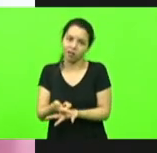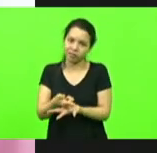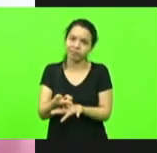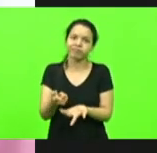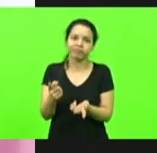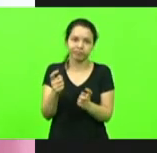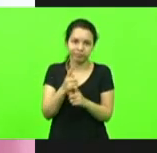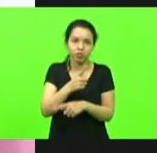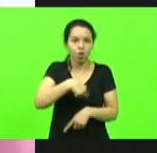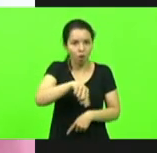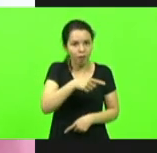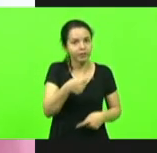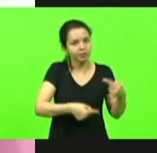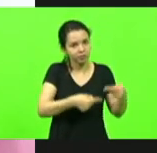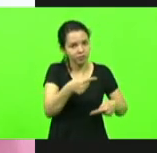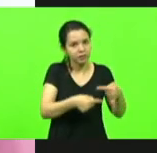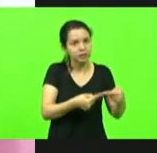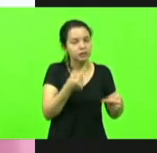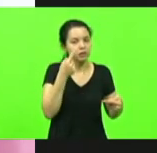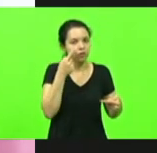melhorar, né?